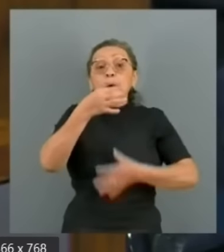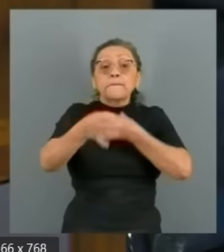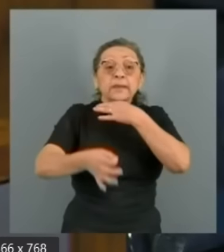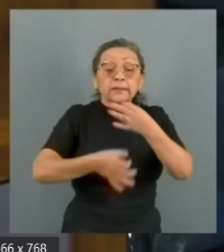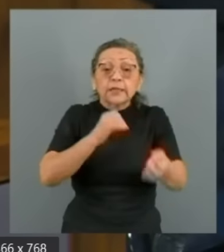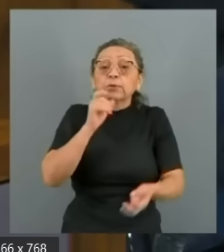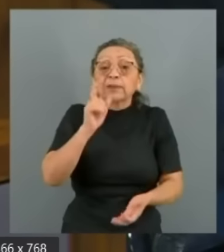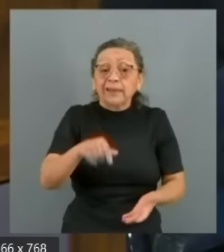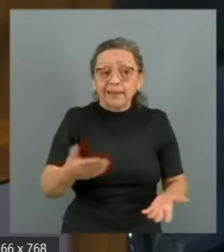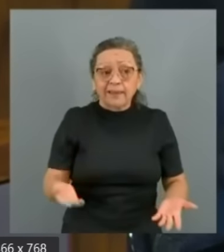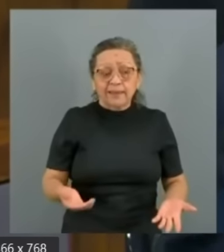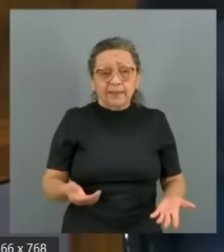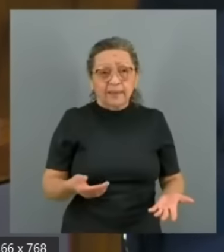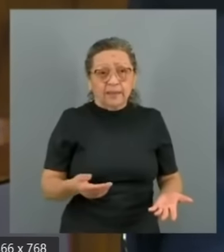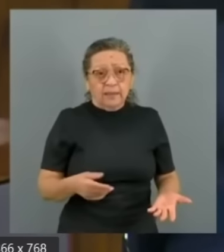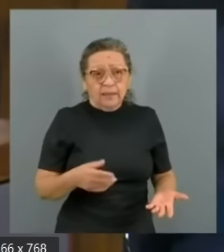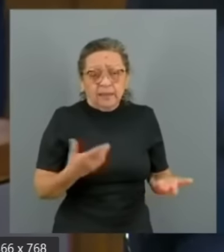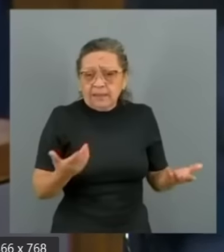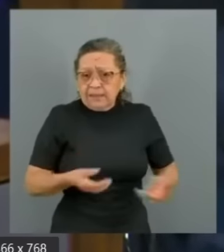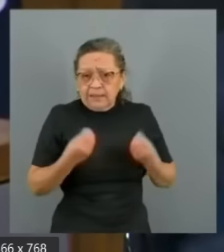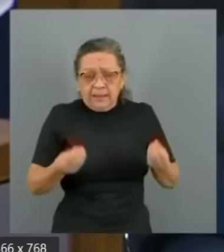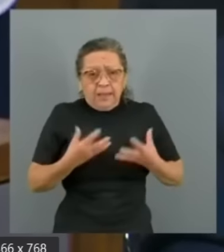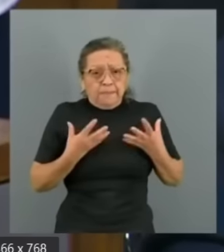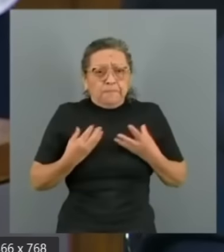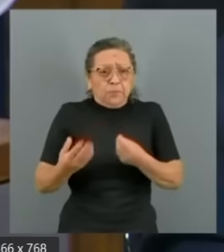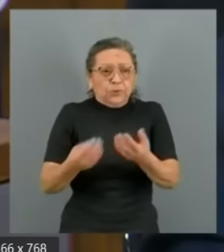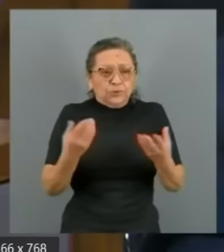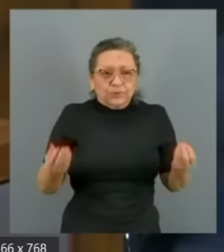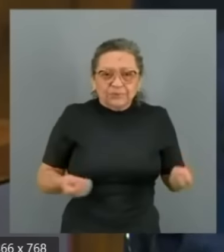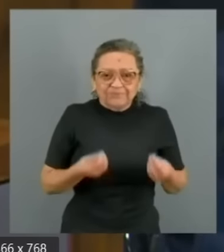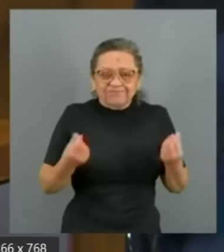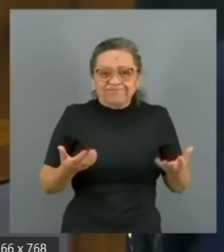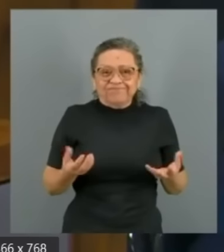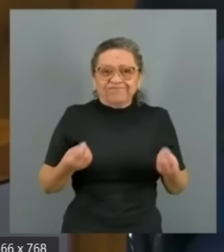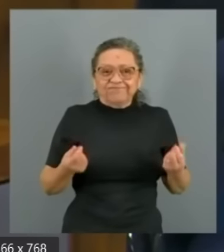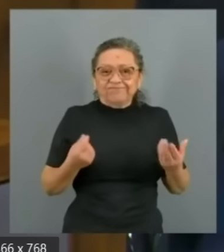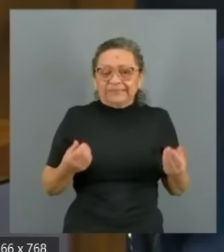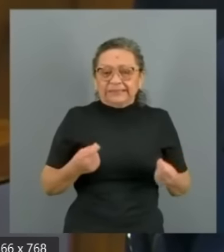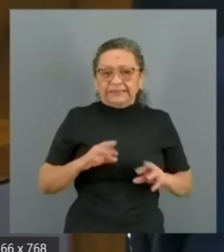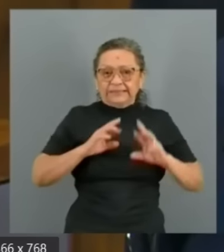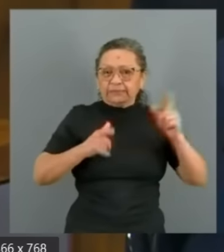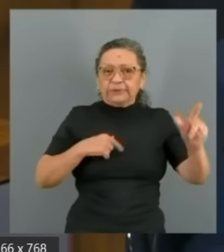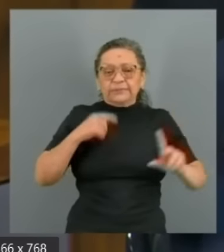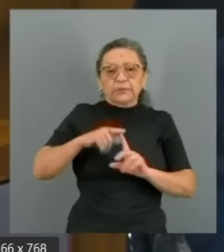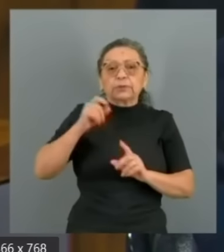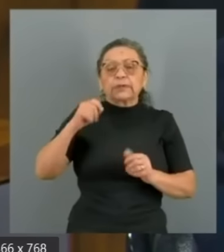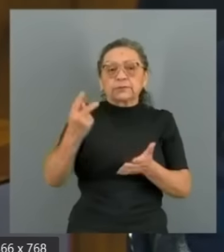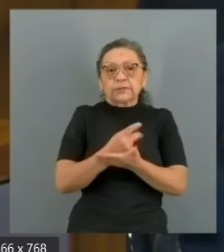que é muito fora da tipicidade